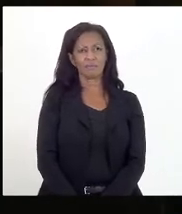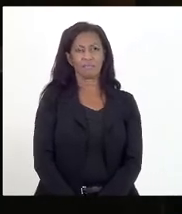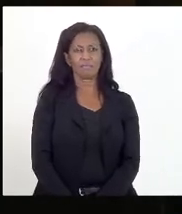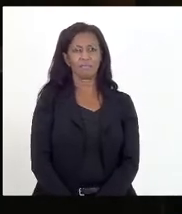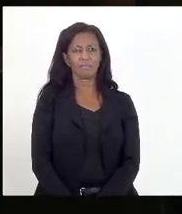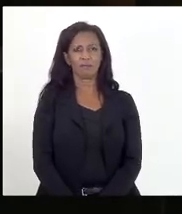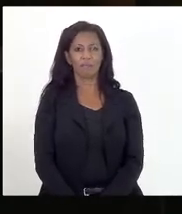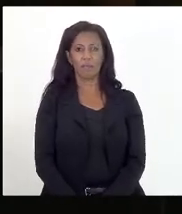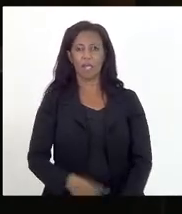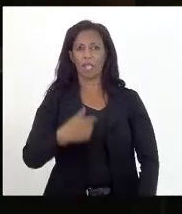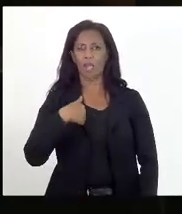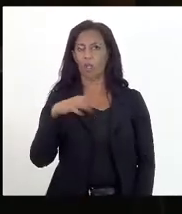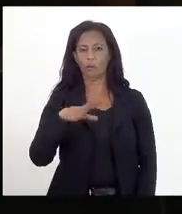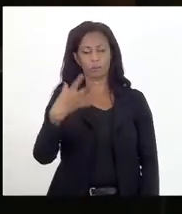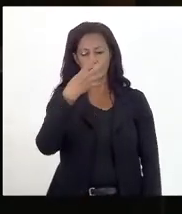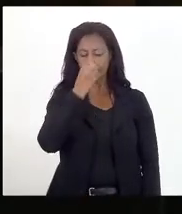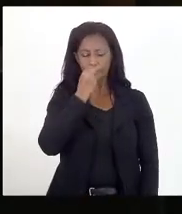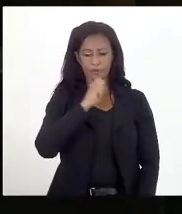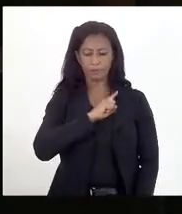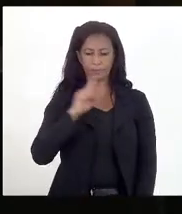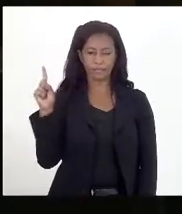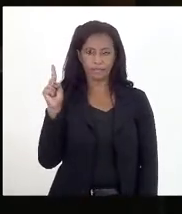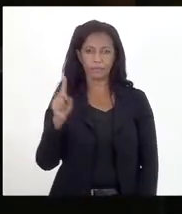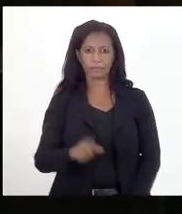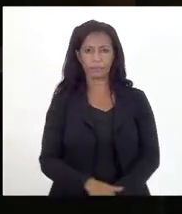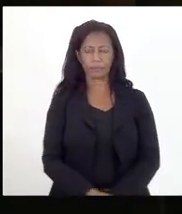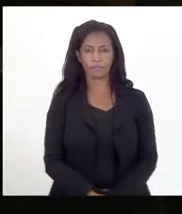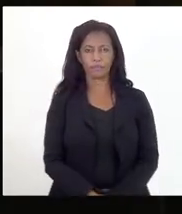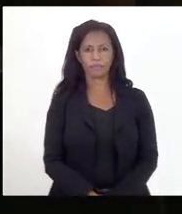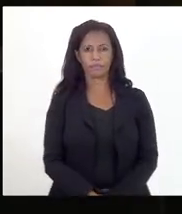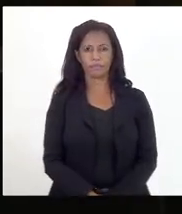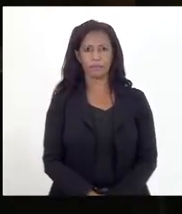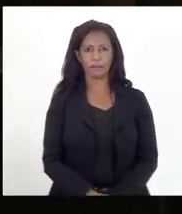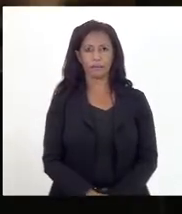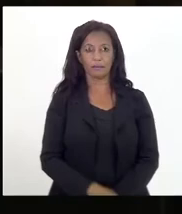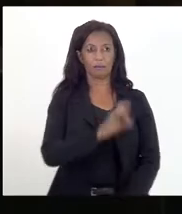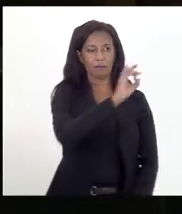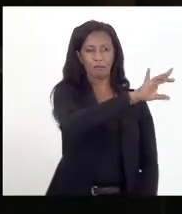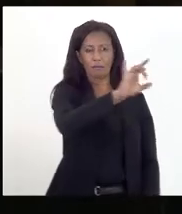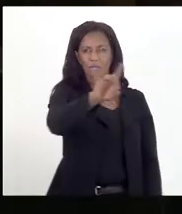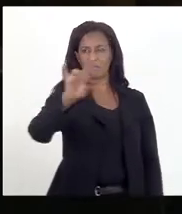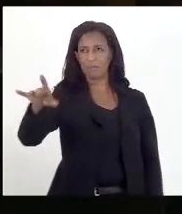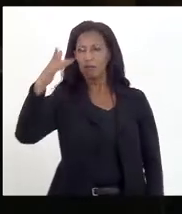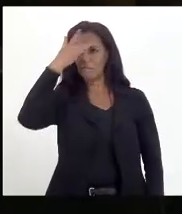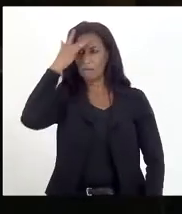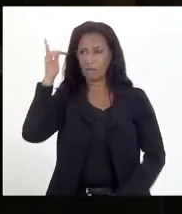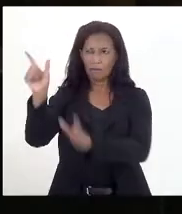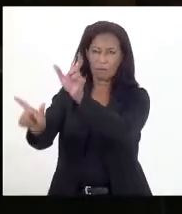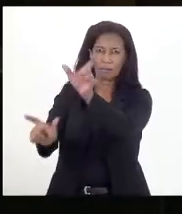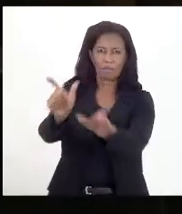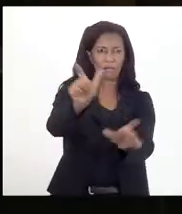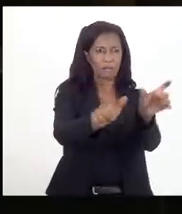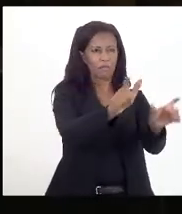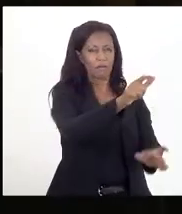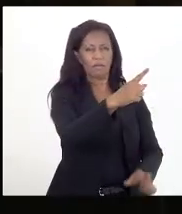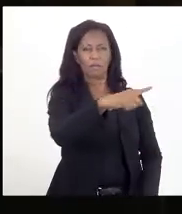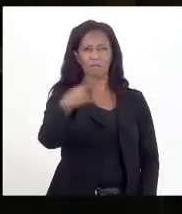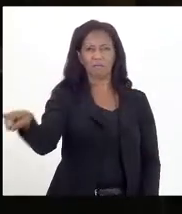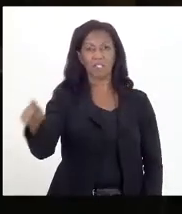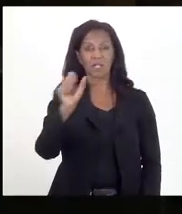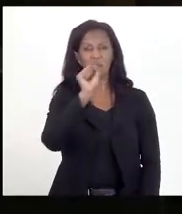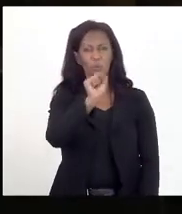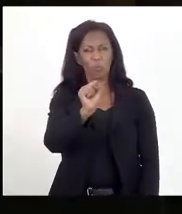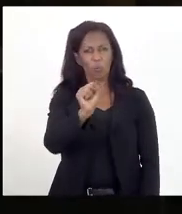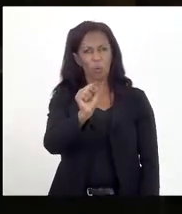e eu não me calarei E essas pessoas eles podem tirar